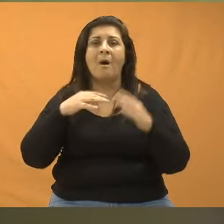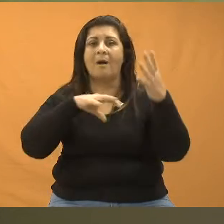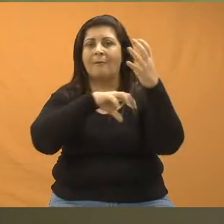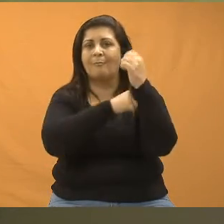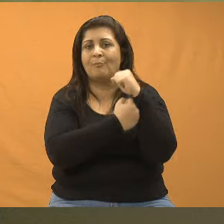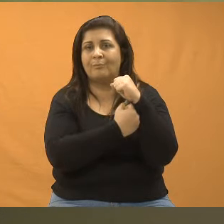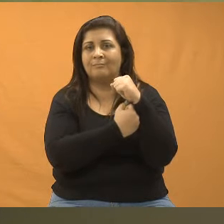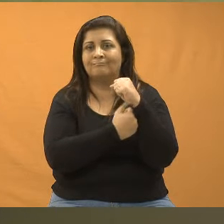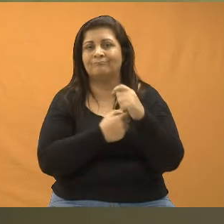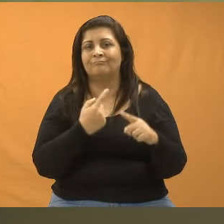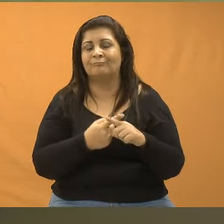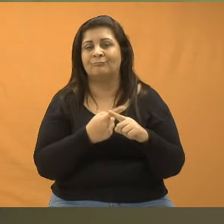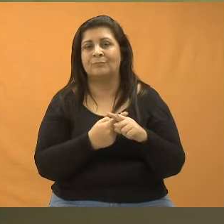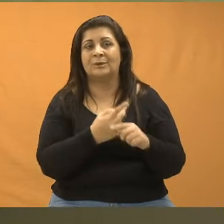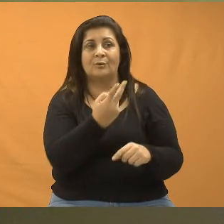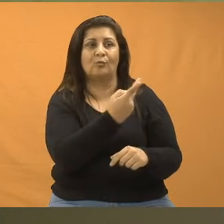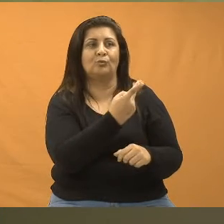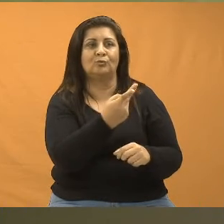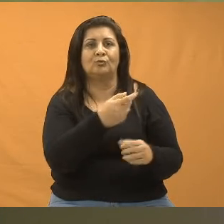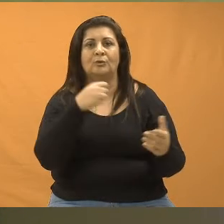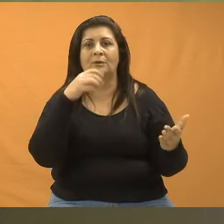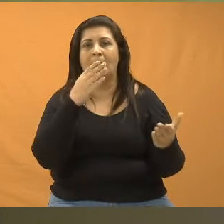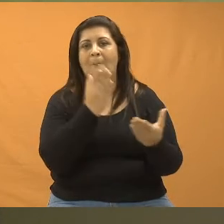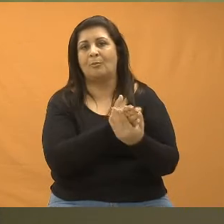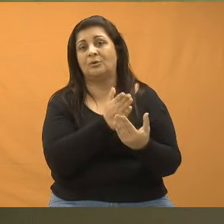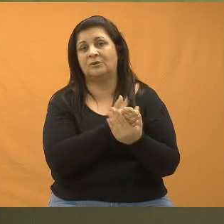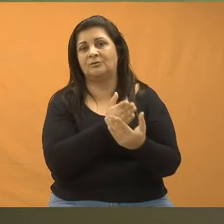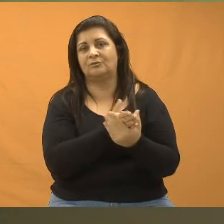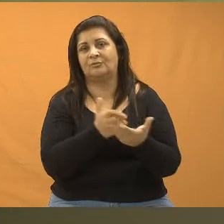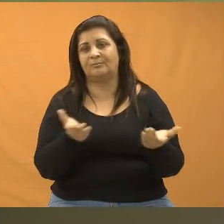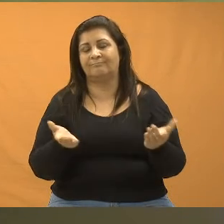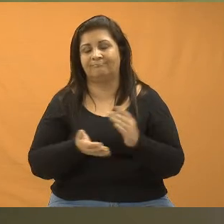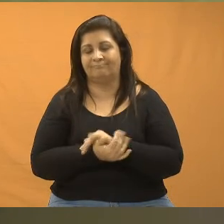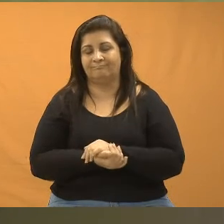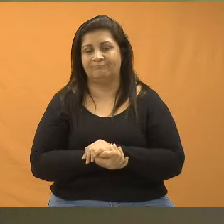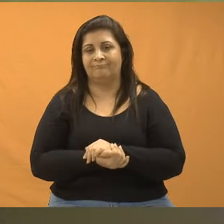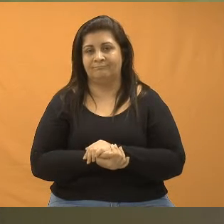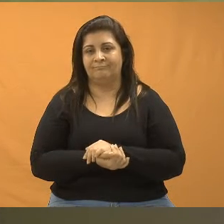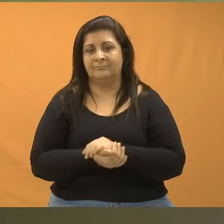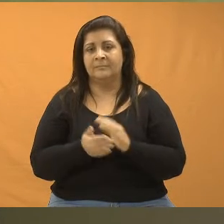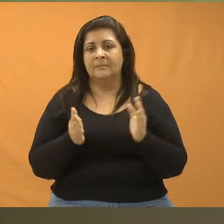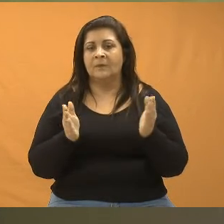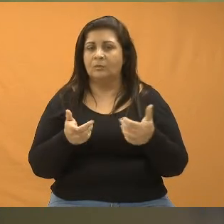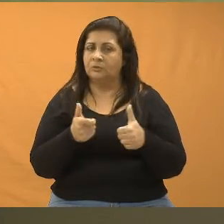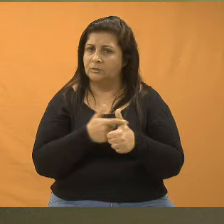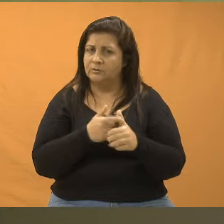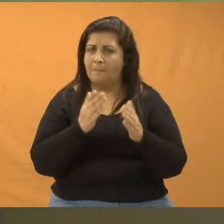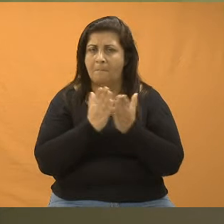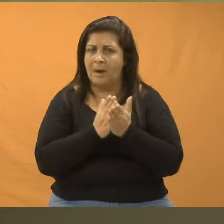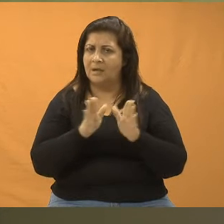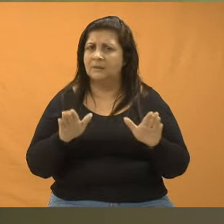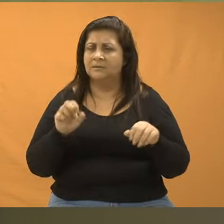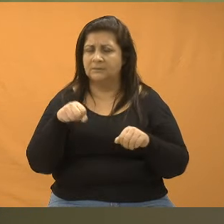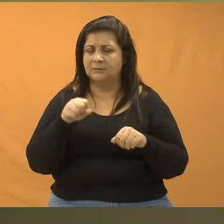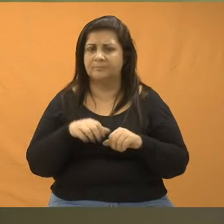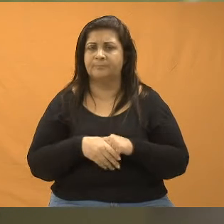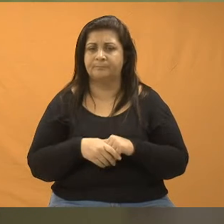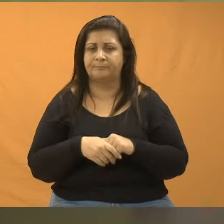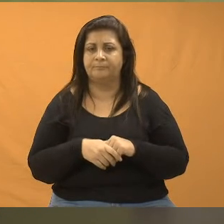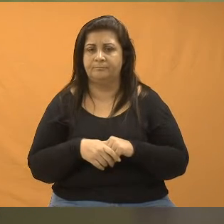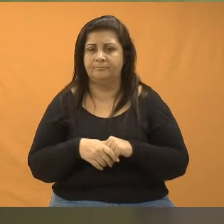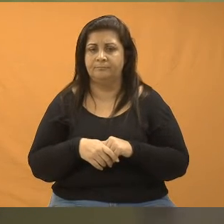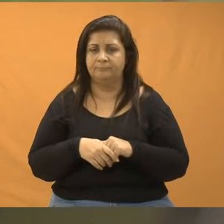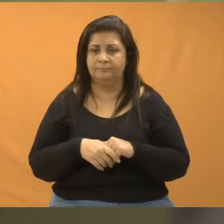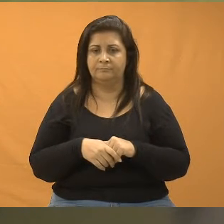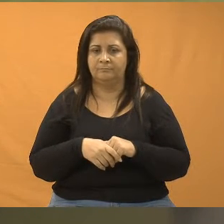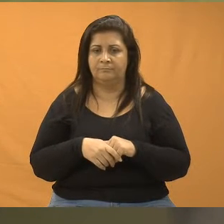por causa desses 2 fornecedores que perderam ações. Então, hoje, a dívida está estacionada assim, existe um pequeno déficit